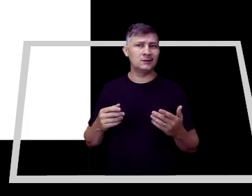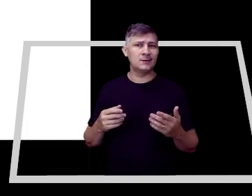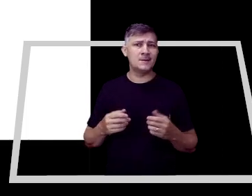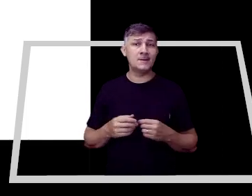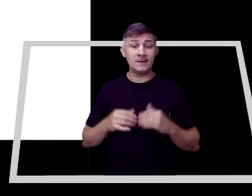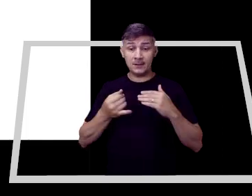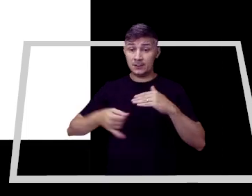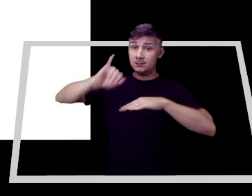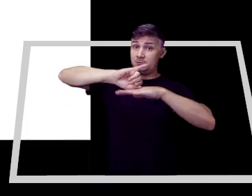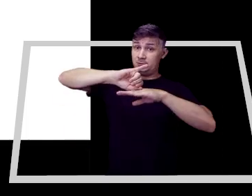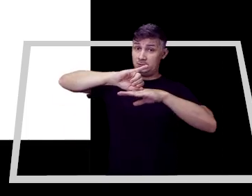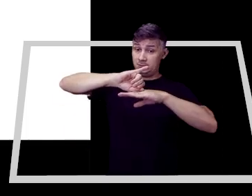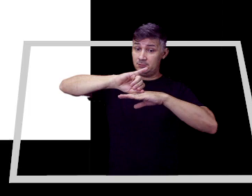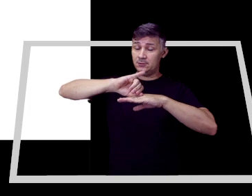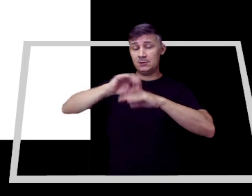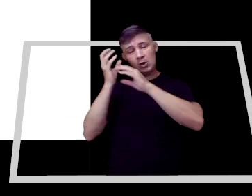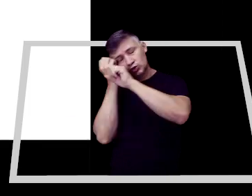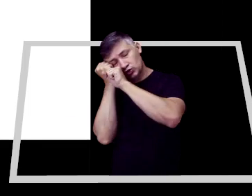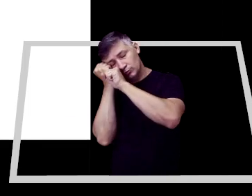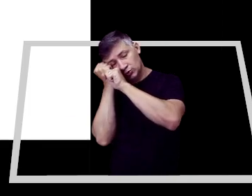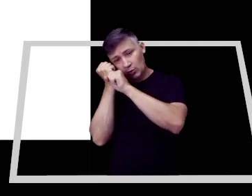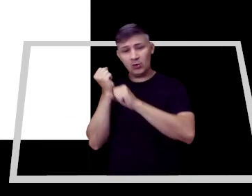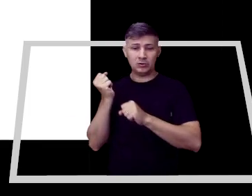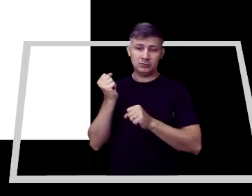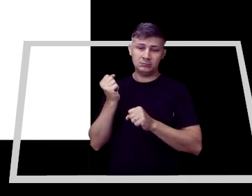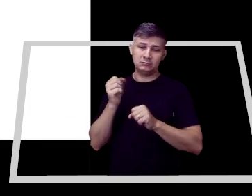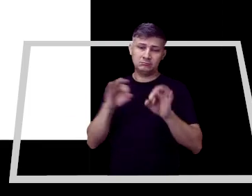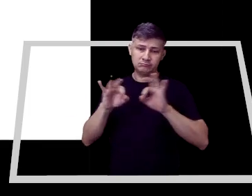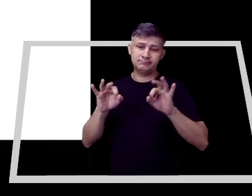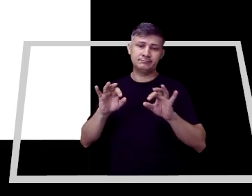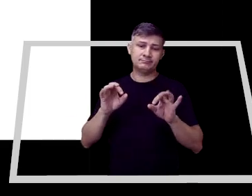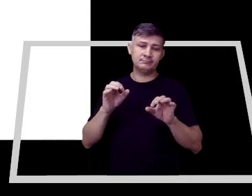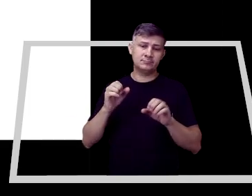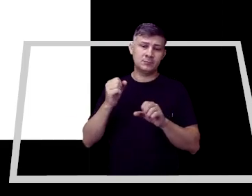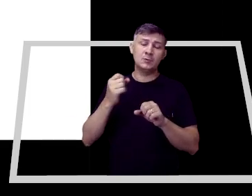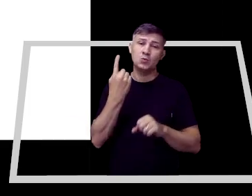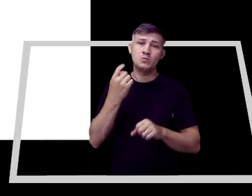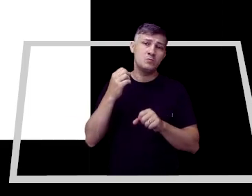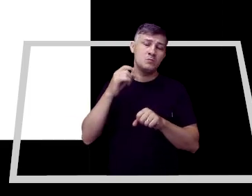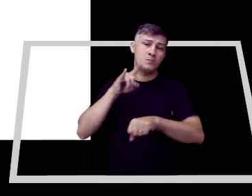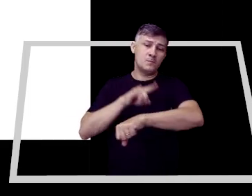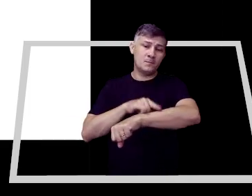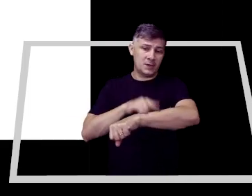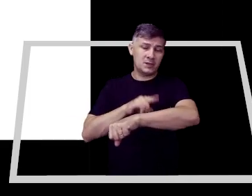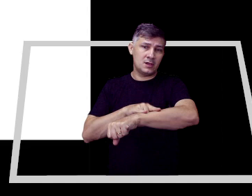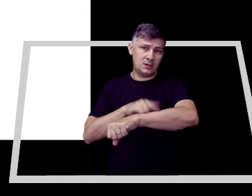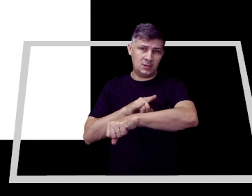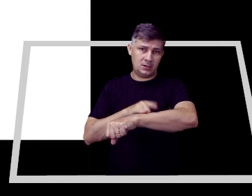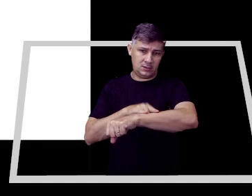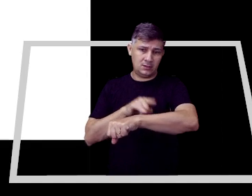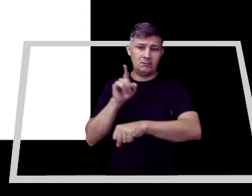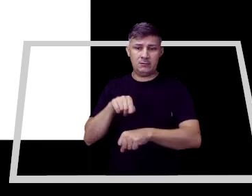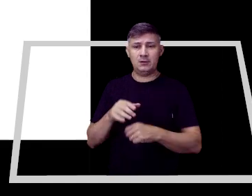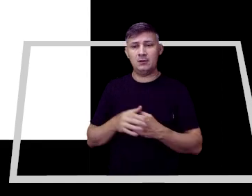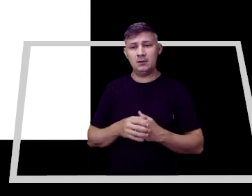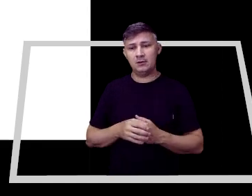sobre esse pavimento, os dormitórios providos de uma instalação de um banheiro que serve